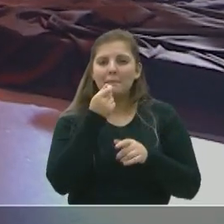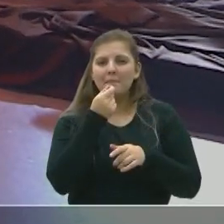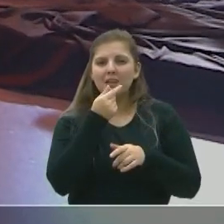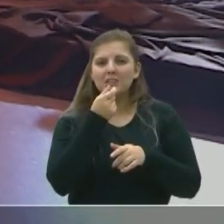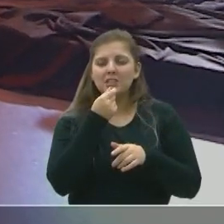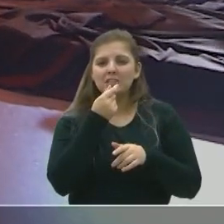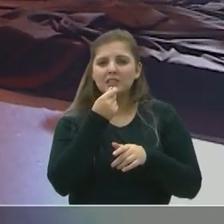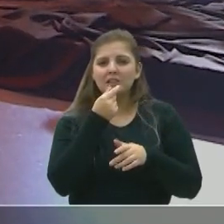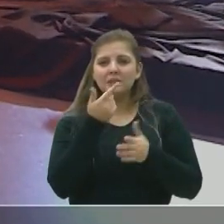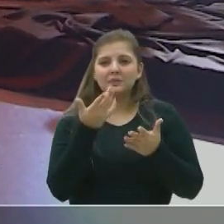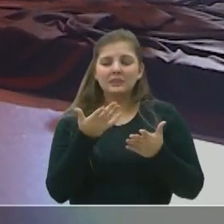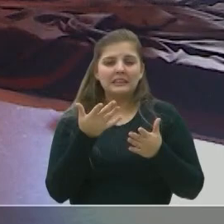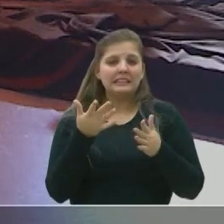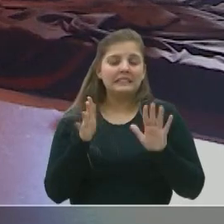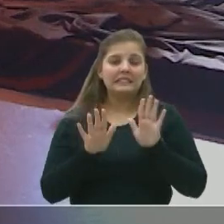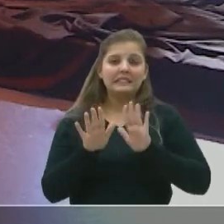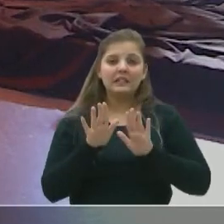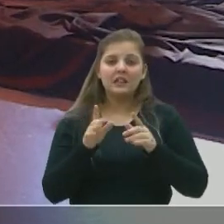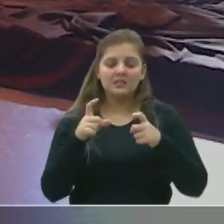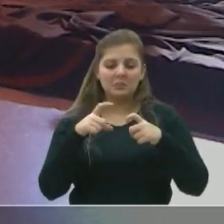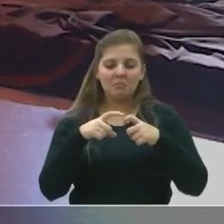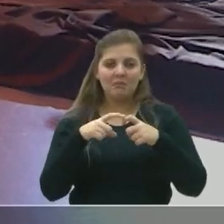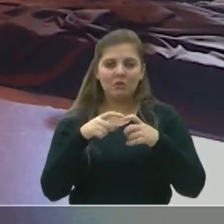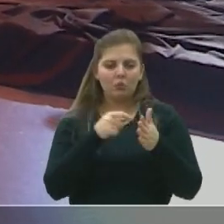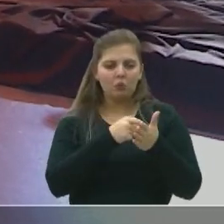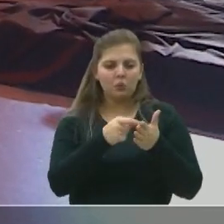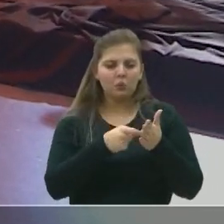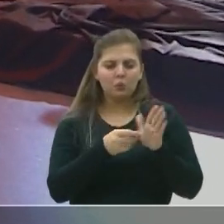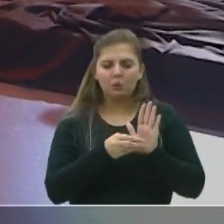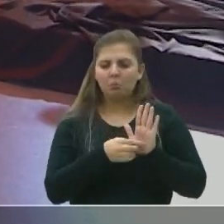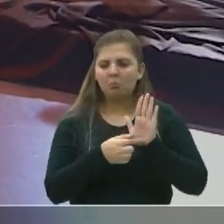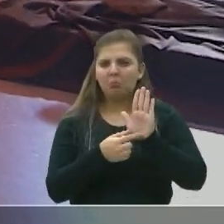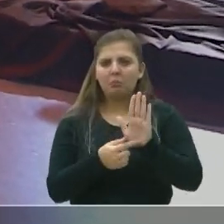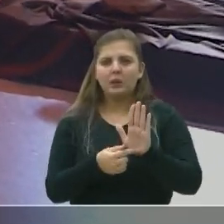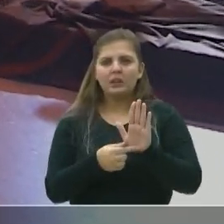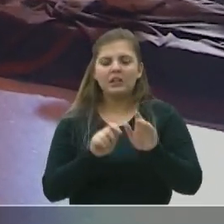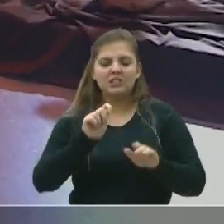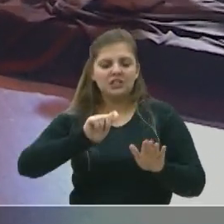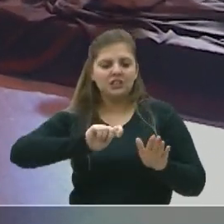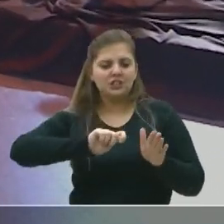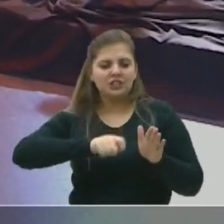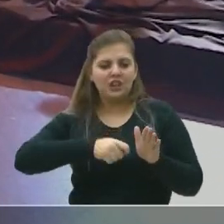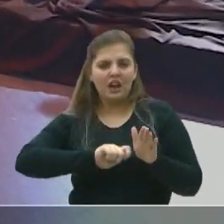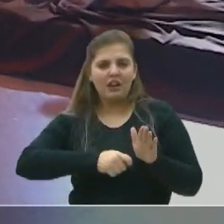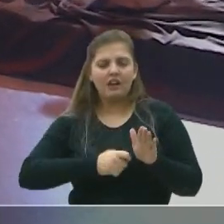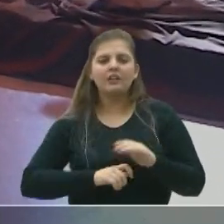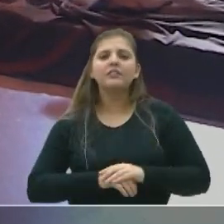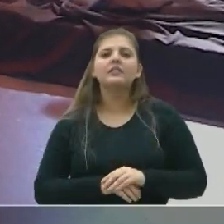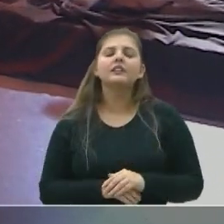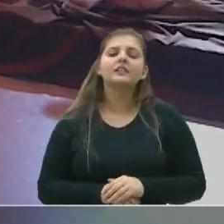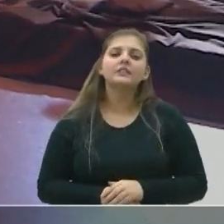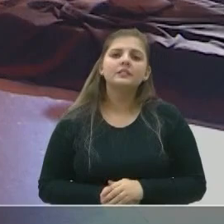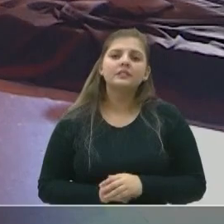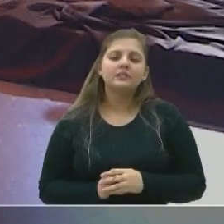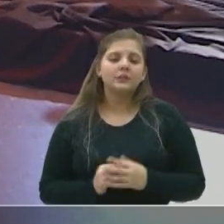exames médicos, receitas médicas, a chave da sua casa, do seu veículo,